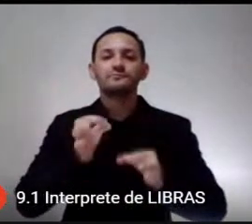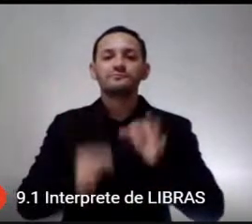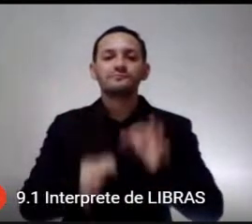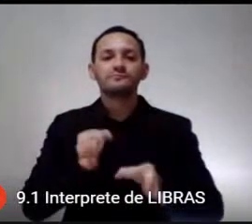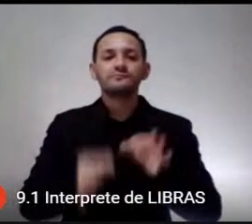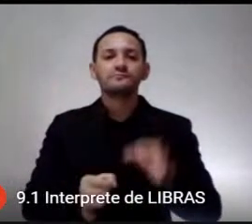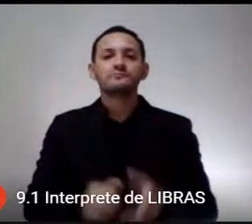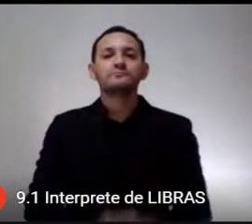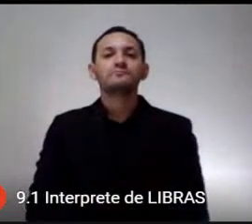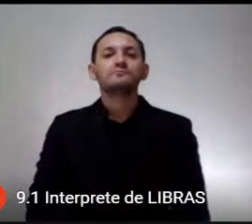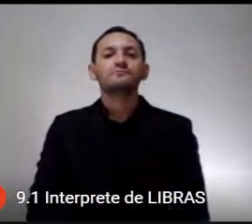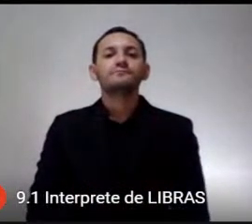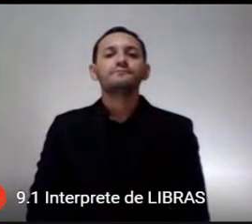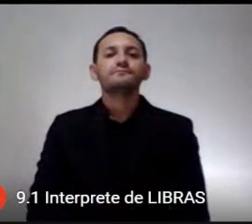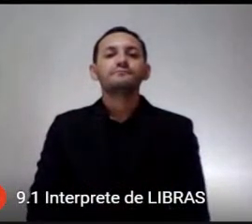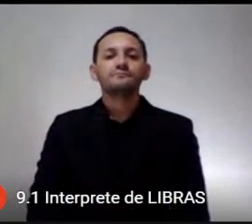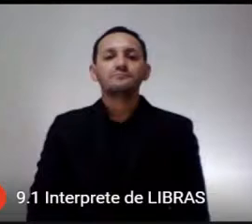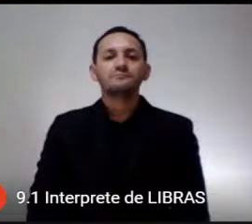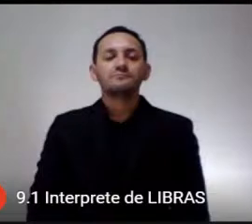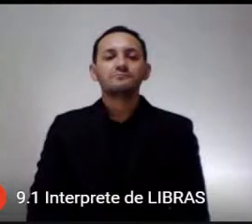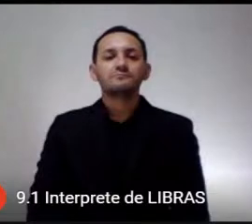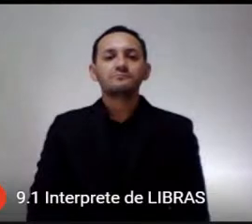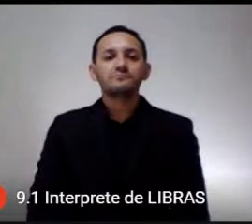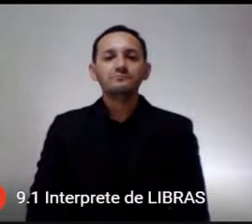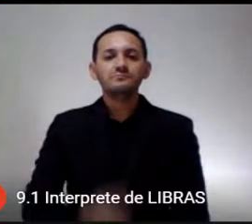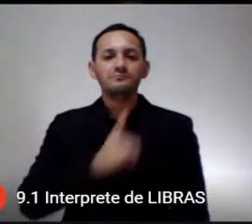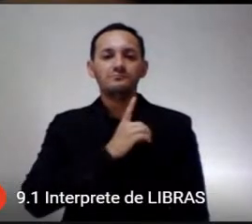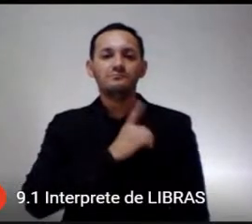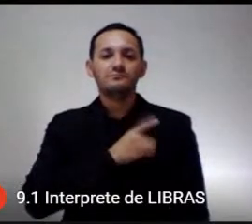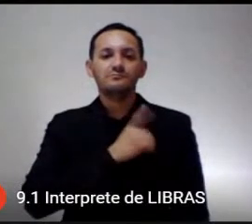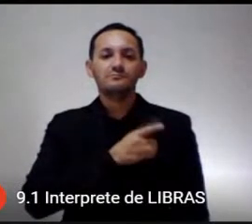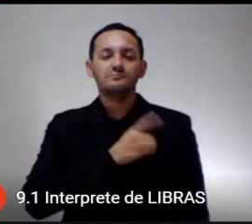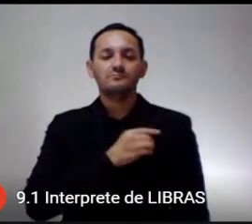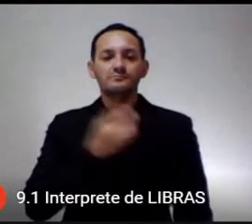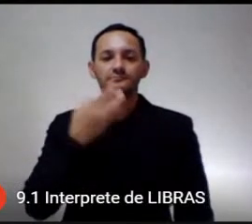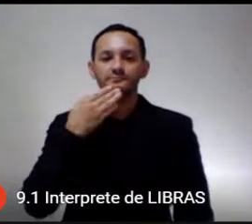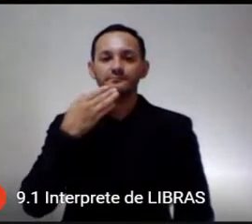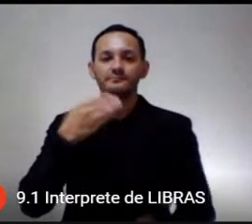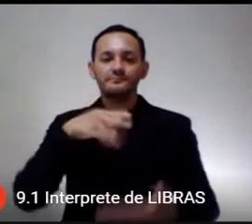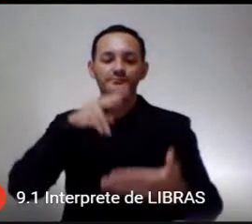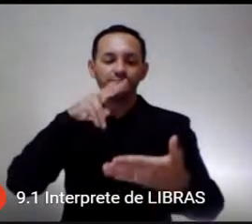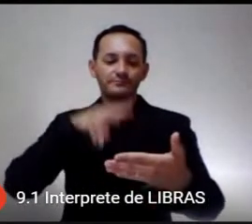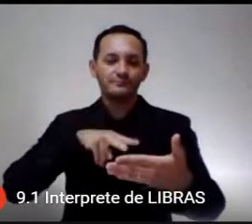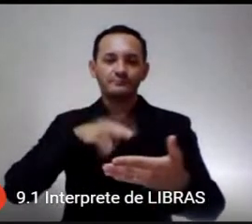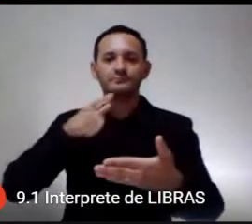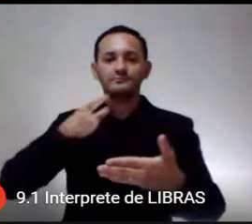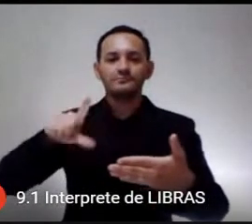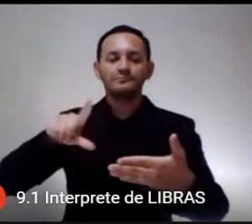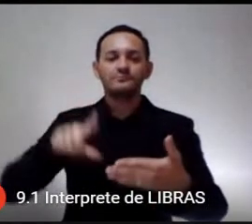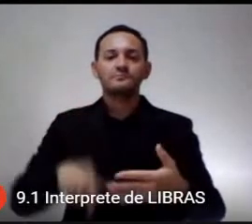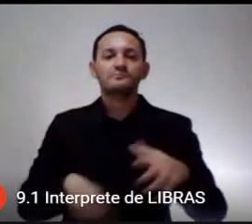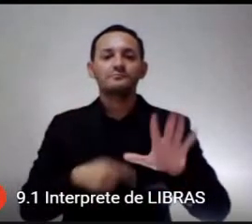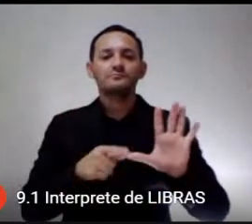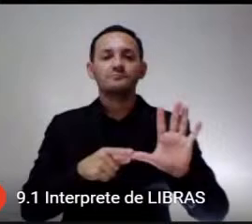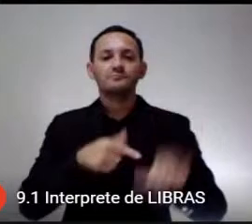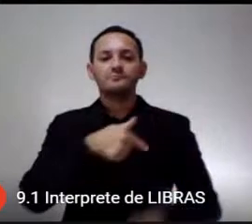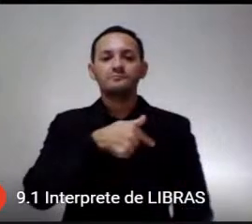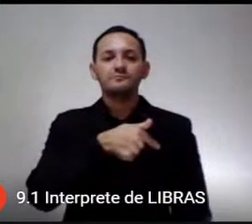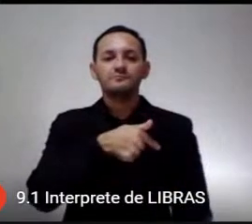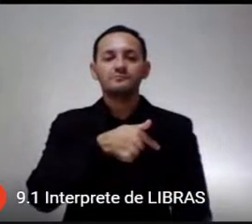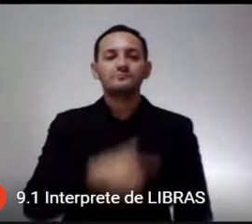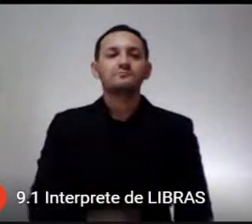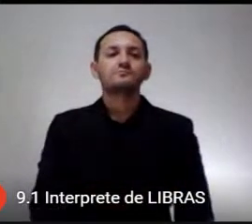bispo desembargador Marco Vilas Boas. Passaremos à próxima. É o item de número 7. É o